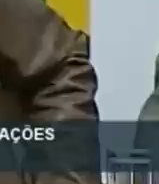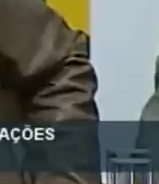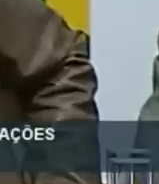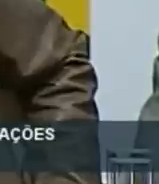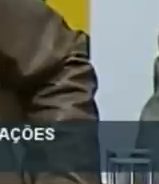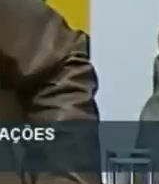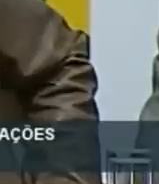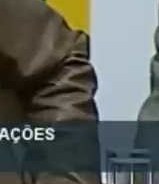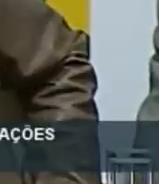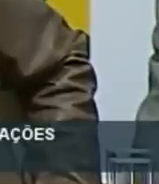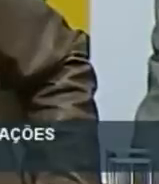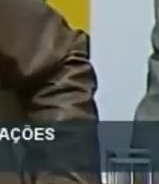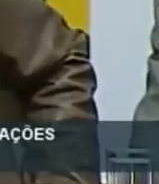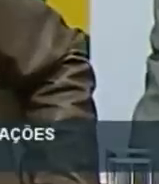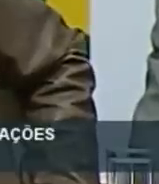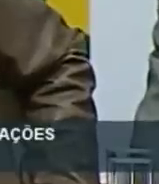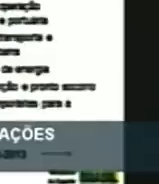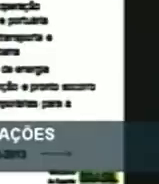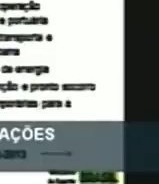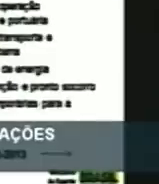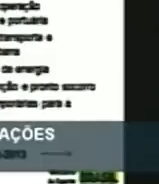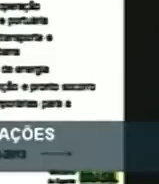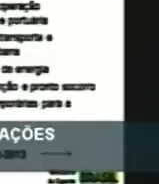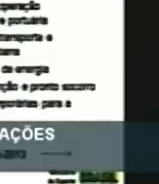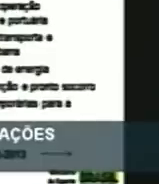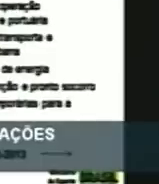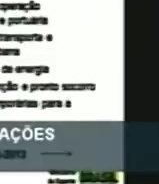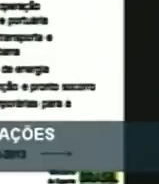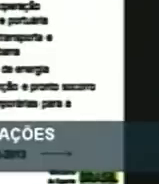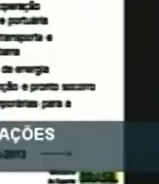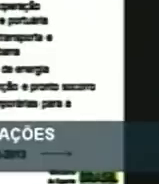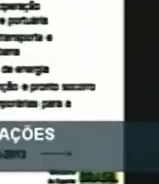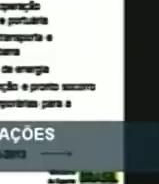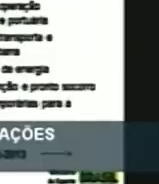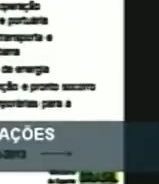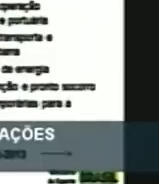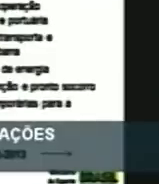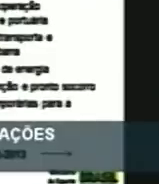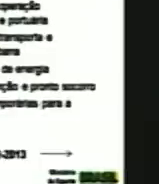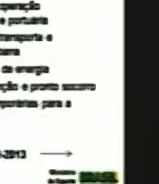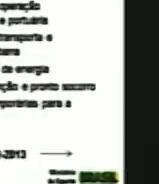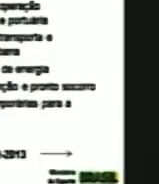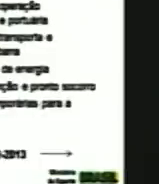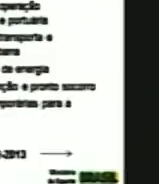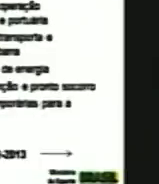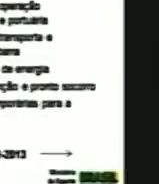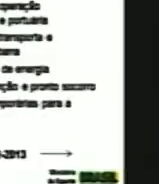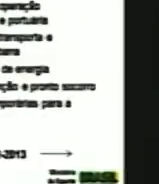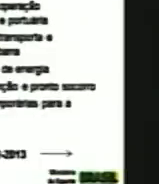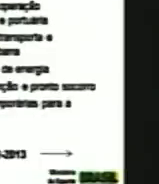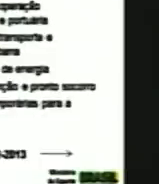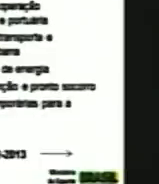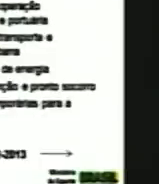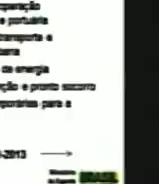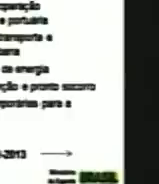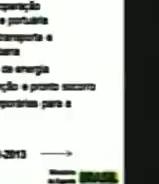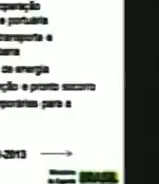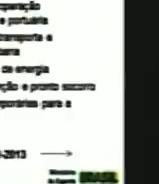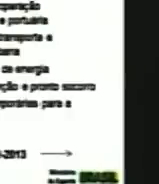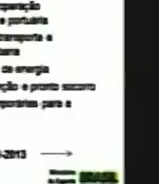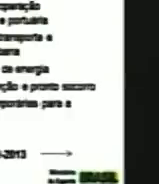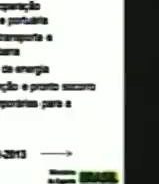essa parte se refere aos ciclos dos preparativos do governo para a copa